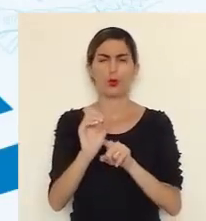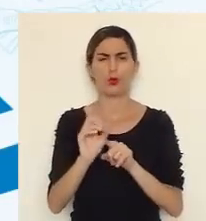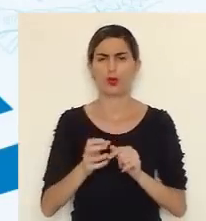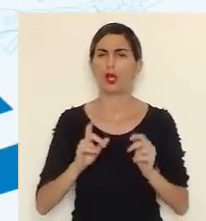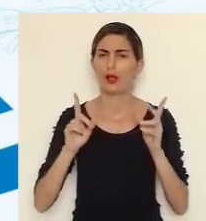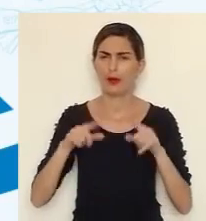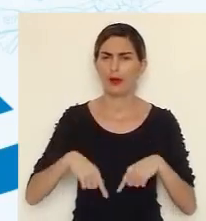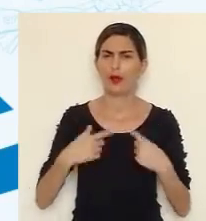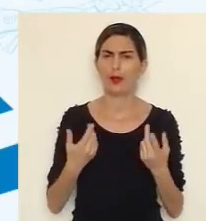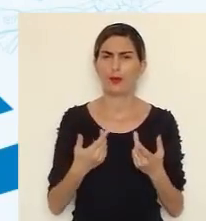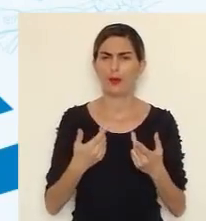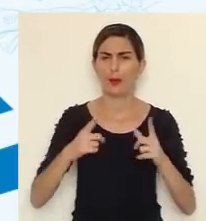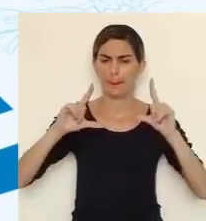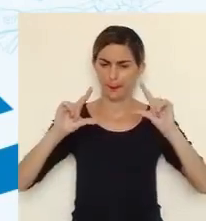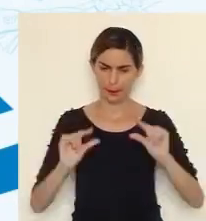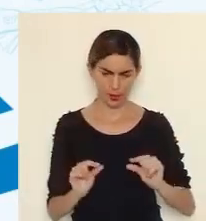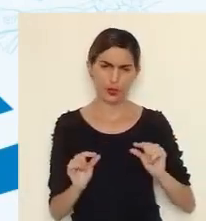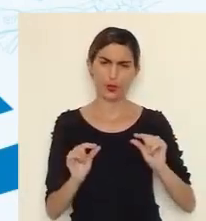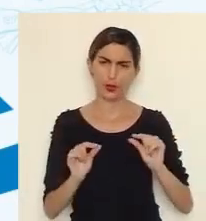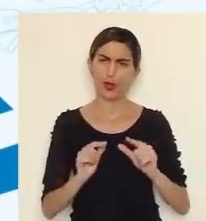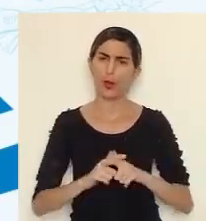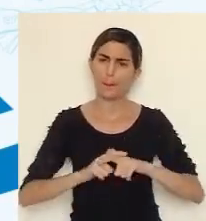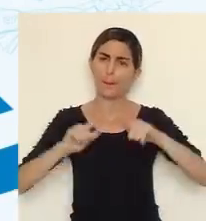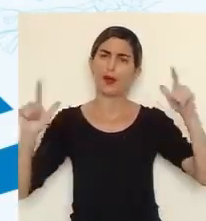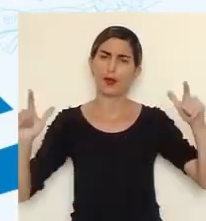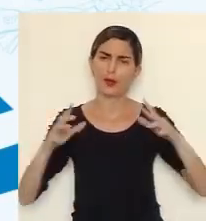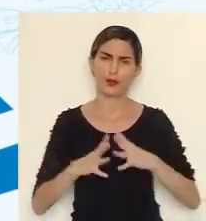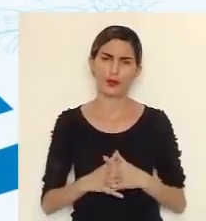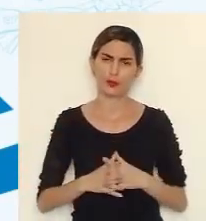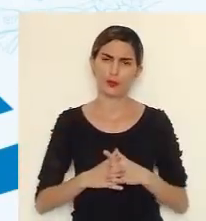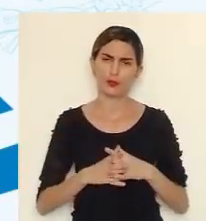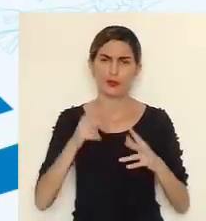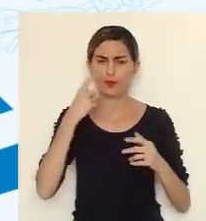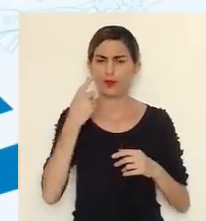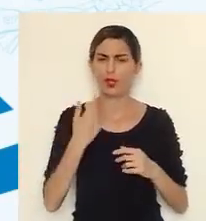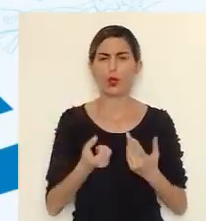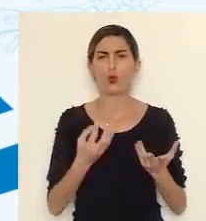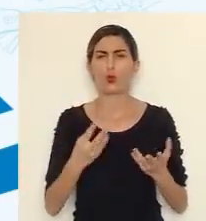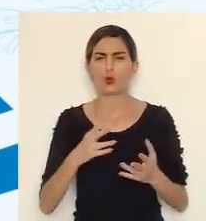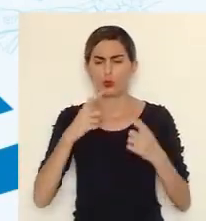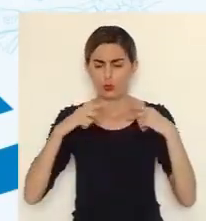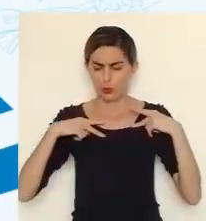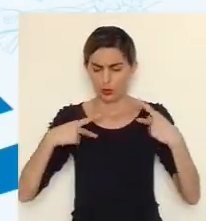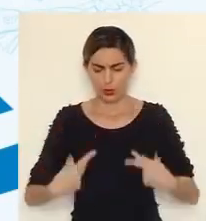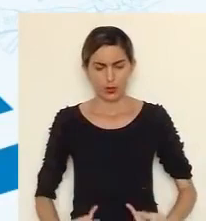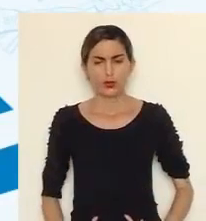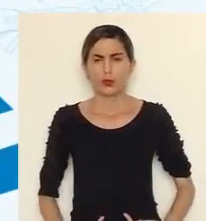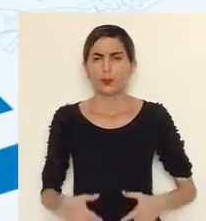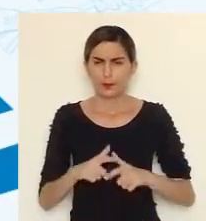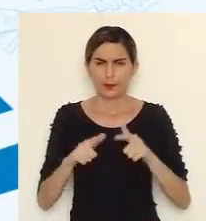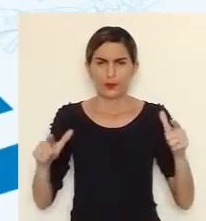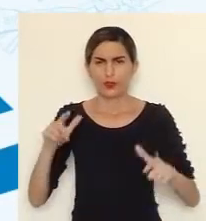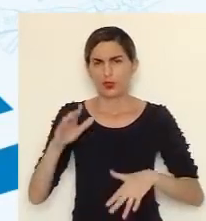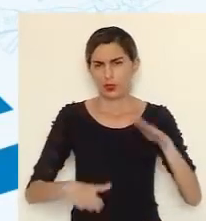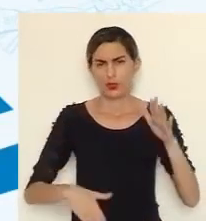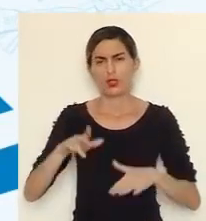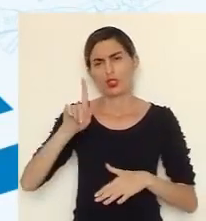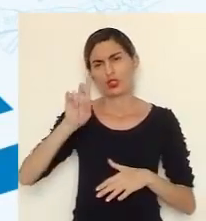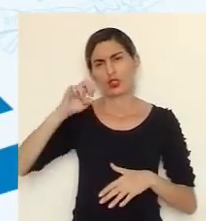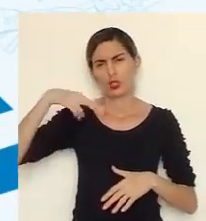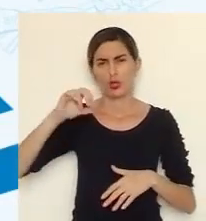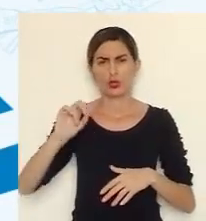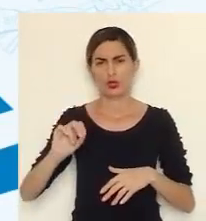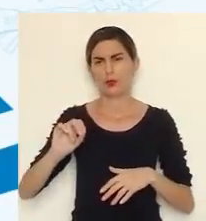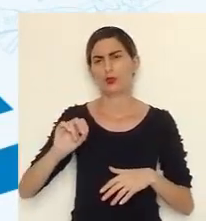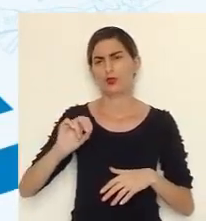O, né, que era para ser a menor, é a maior. Ou seja, nos seres humanos, embora o